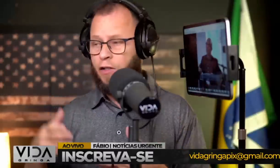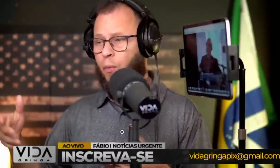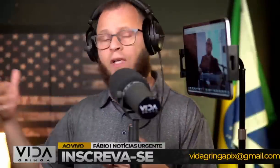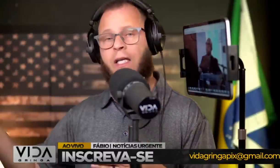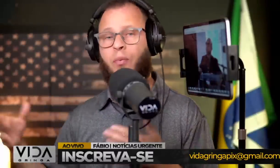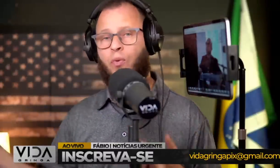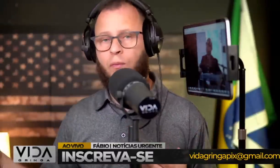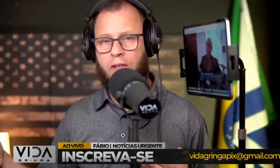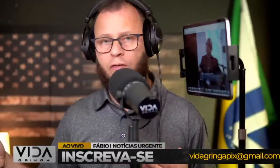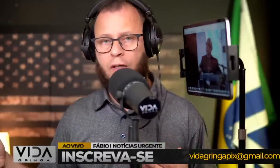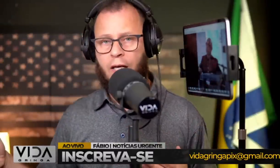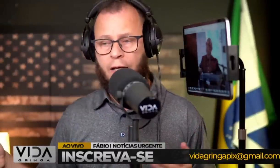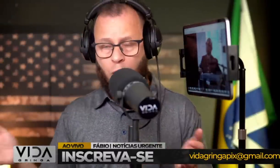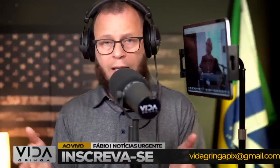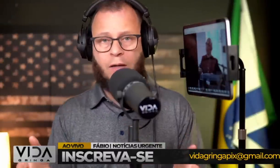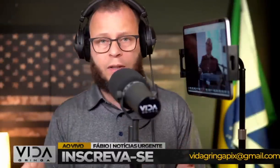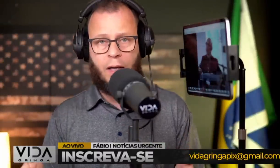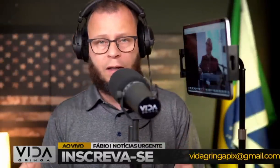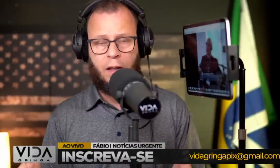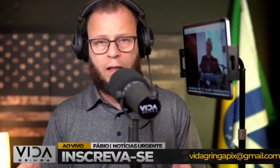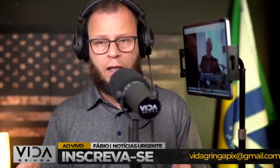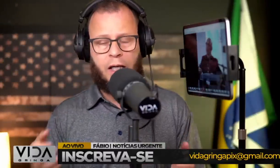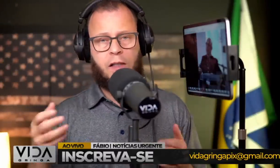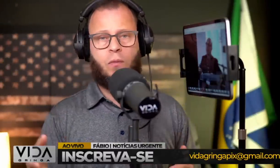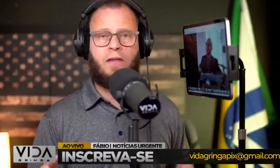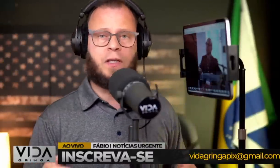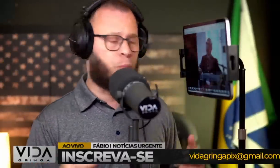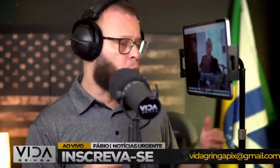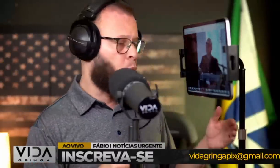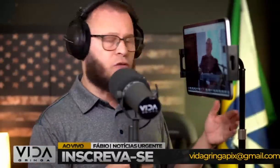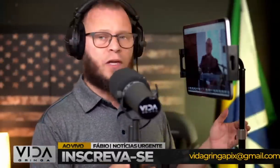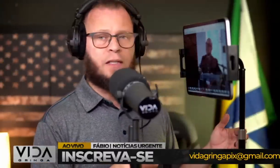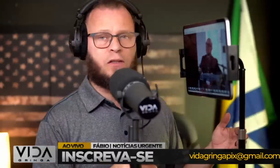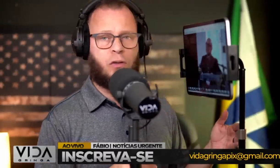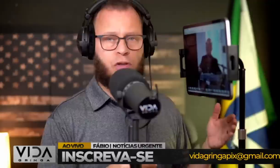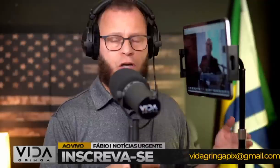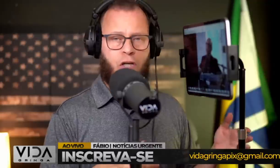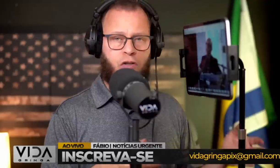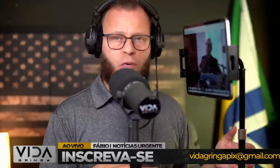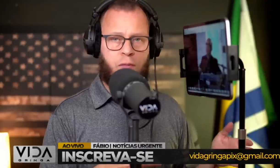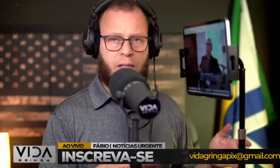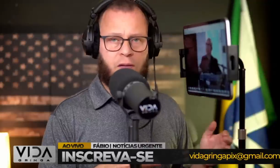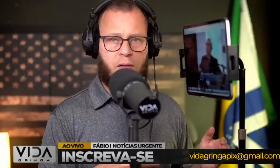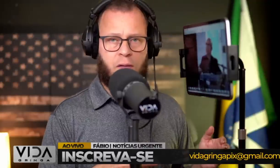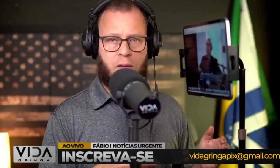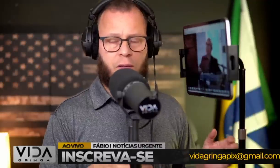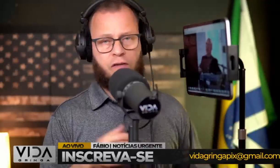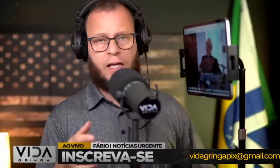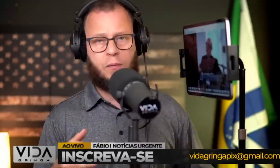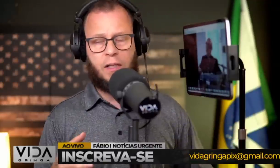responderia por dobro homicídio então claro que é isso não é vida Qual a diferença de dois meses